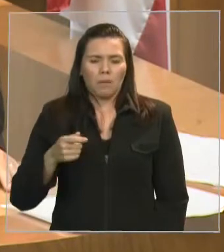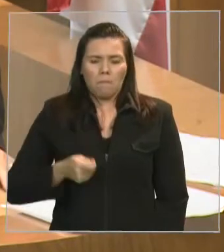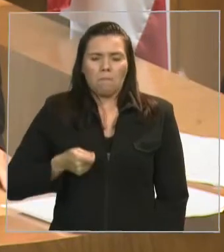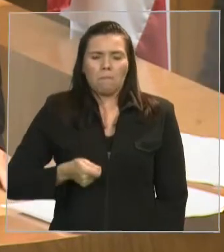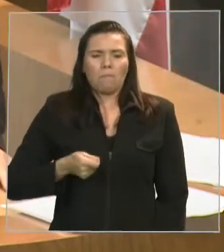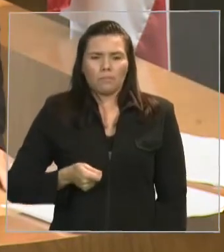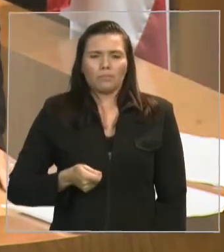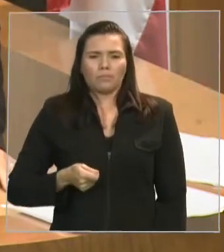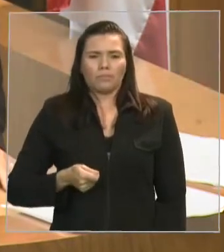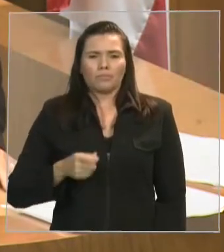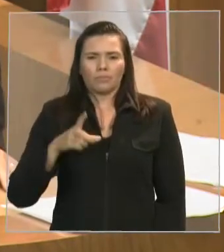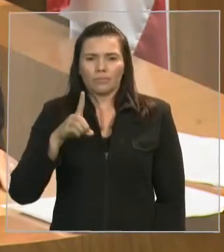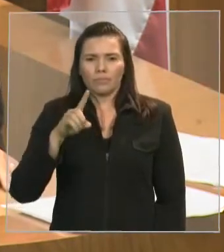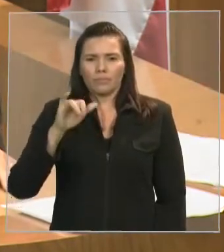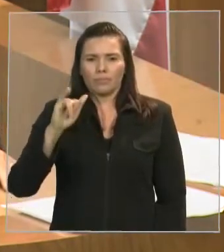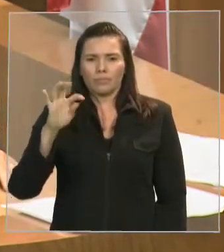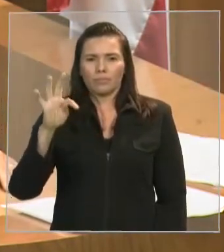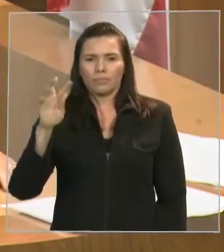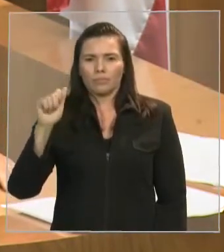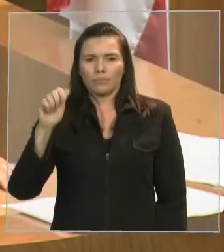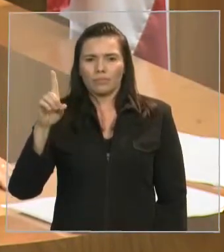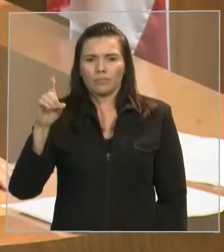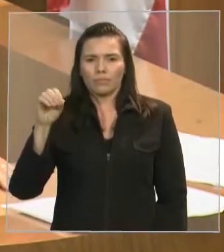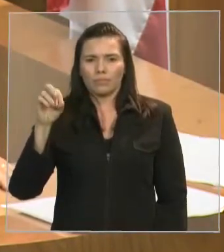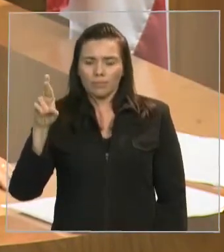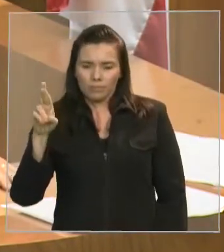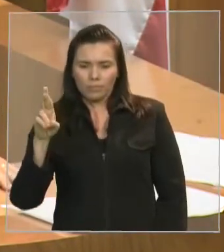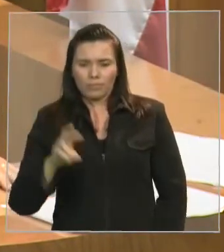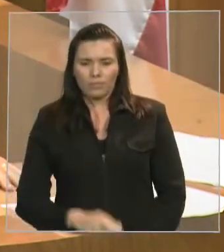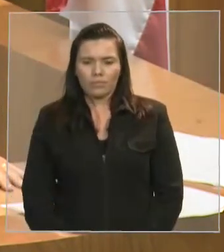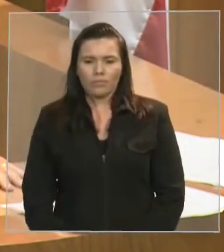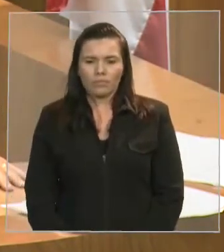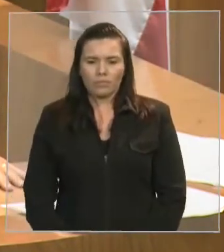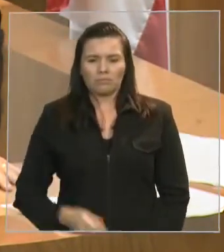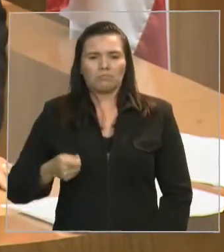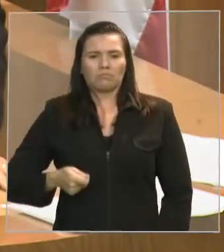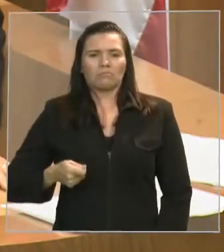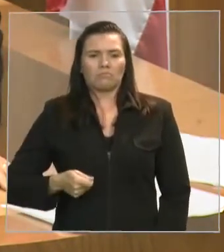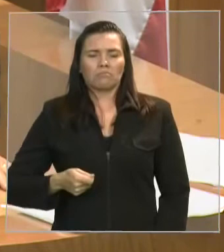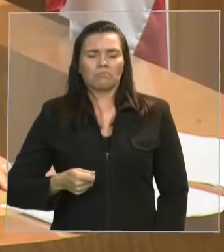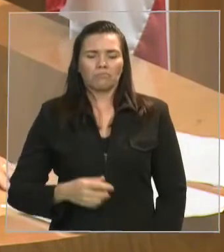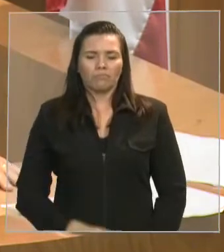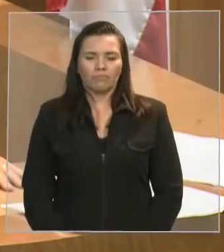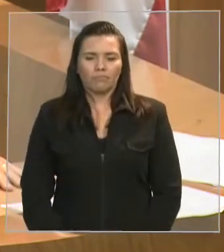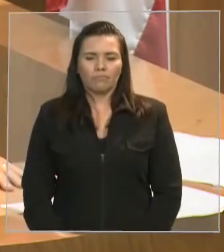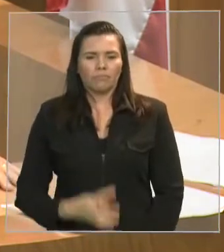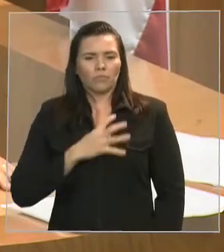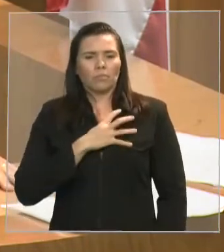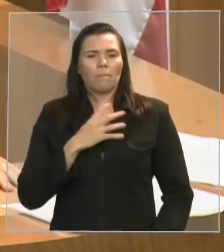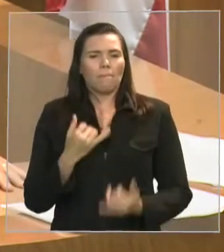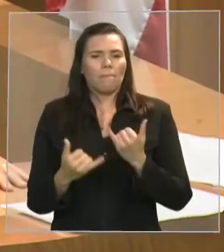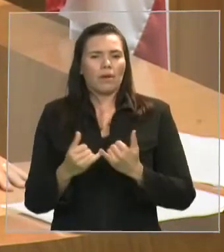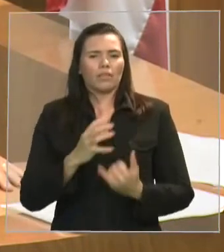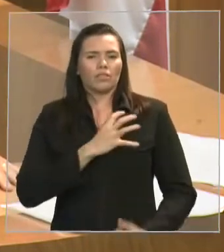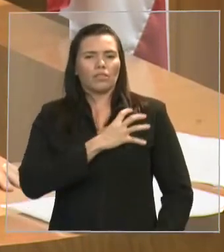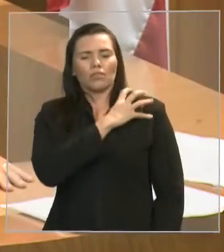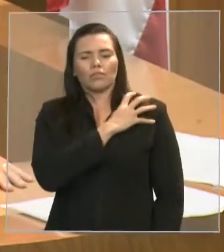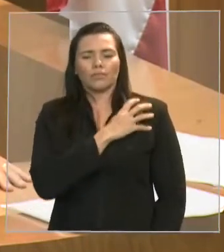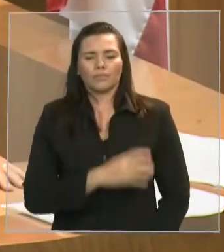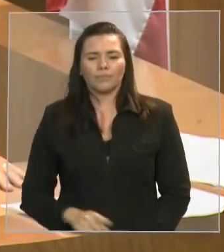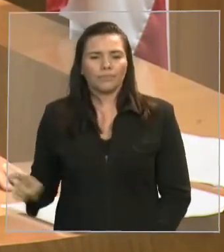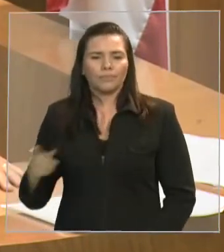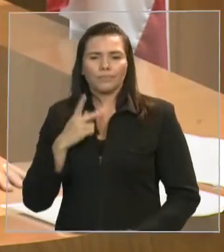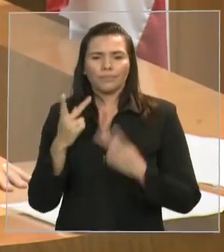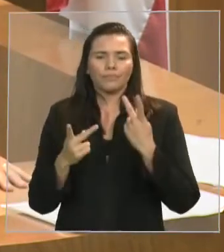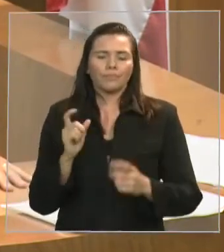Conselho Estadual de Esporte e diz, não, agora não tem mais eleição, não tem conversa, não tem diálogo. Agora